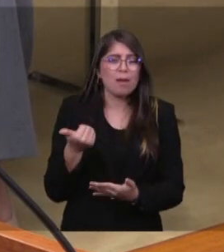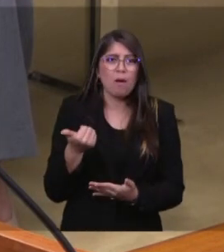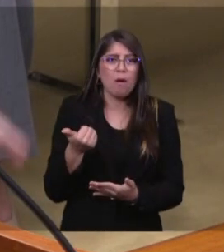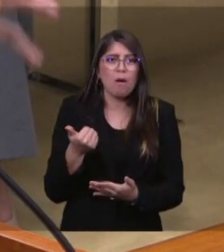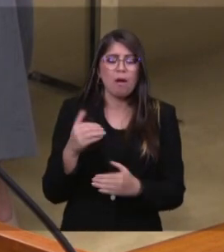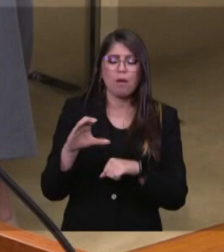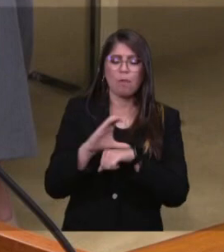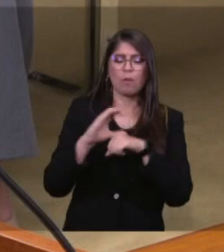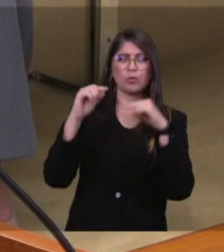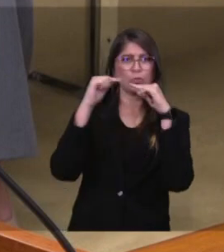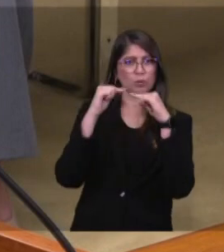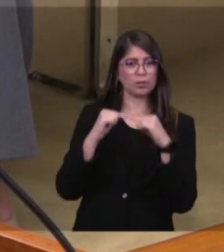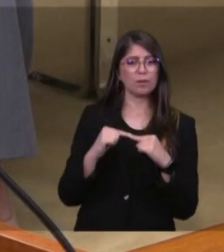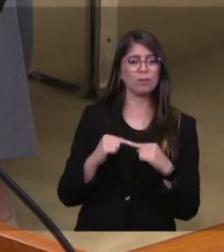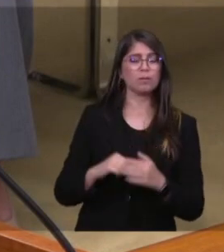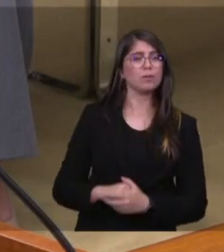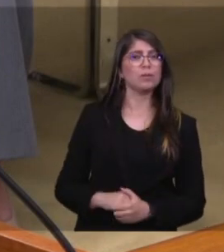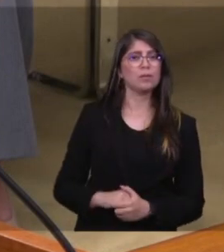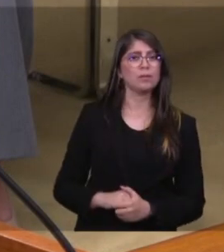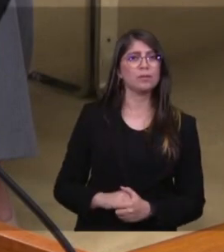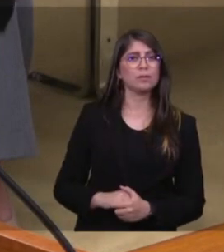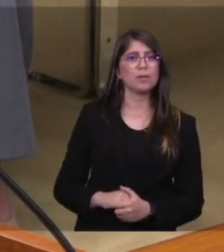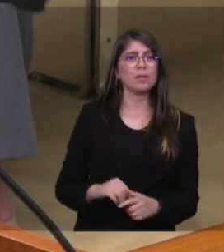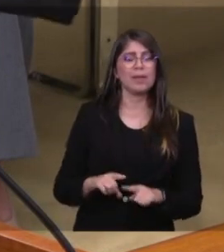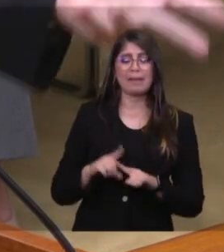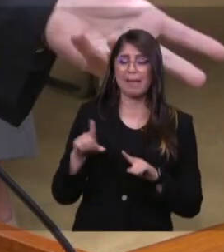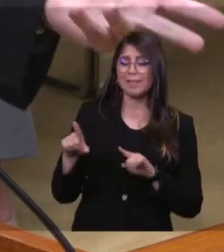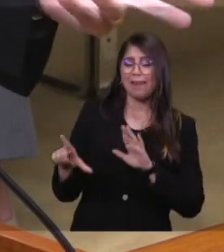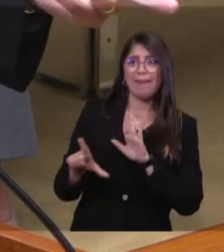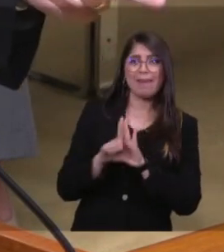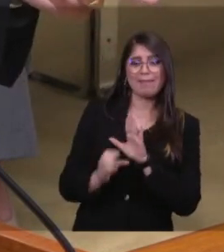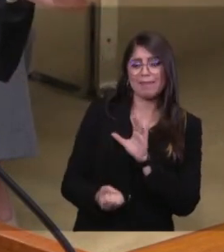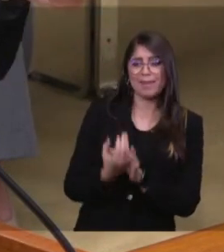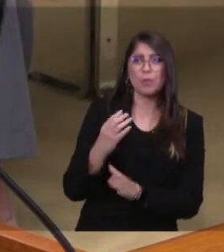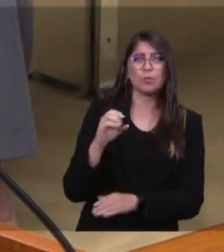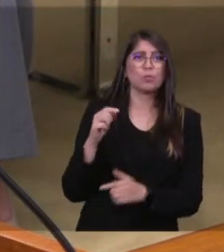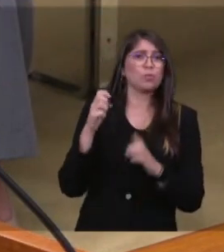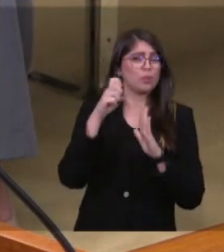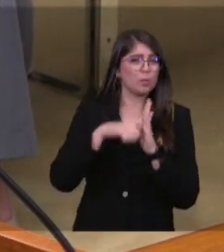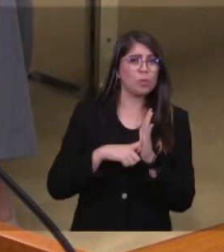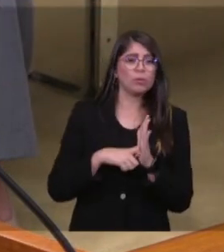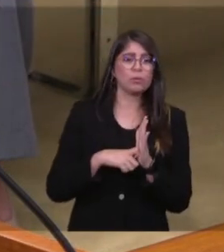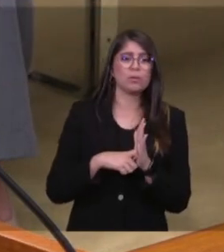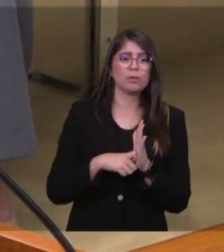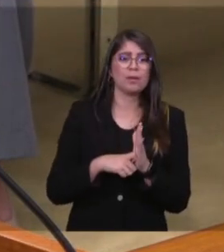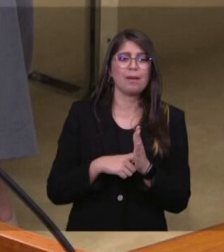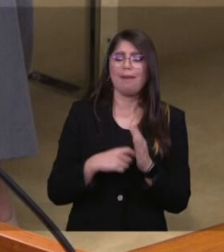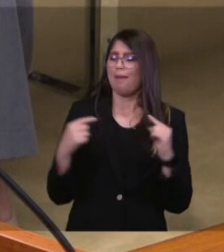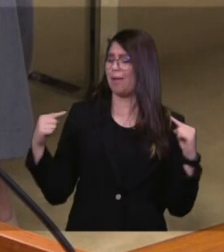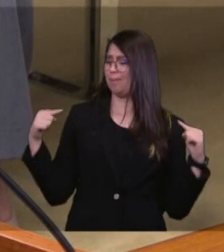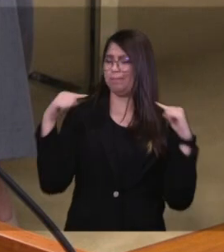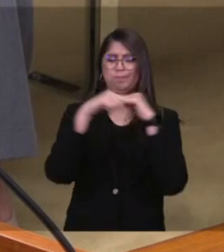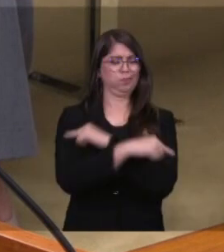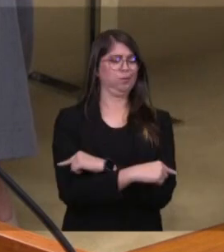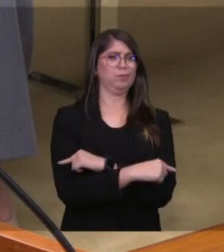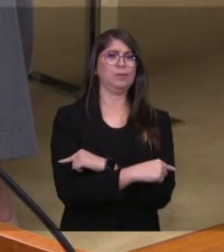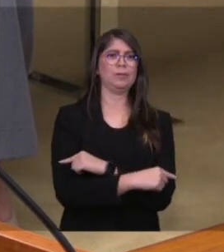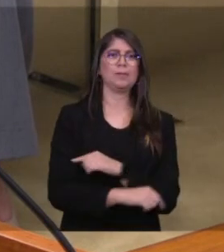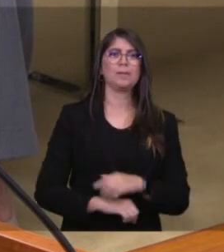constitucional que versa sobre a lei que institui tributo. É até contrassensual se cogitar